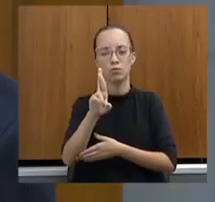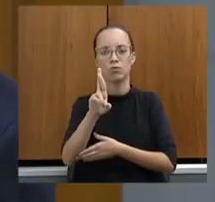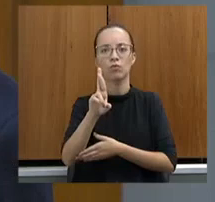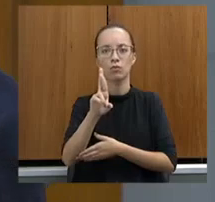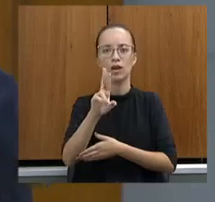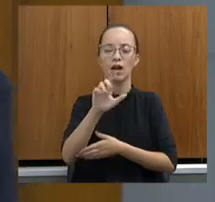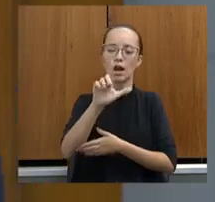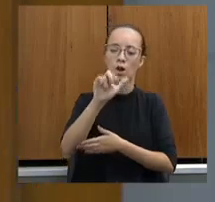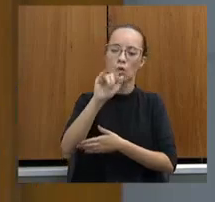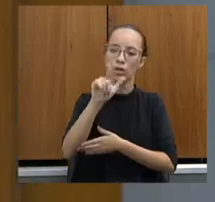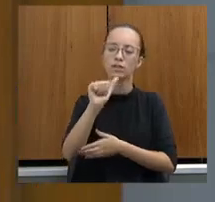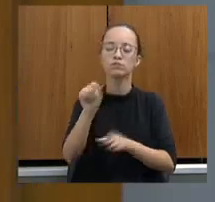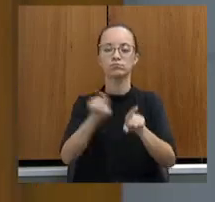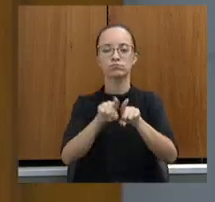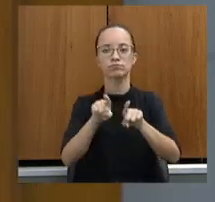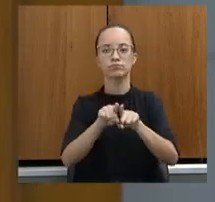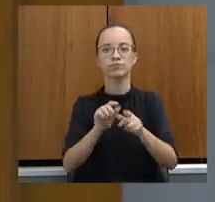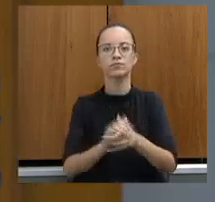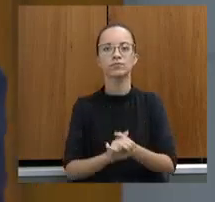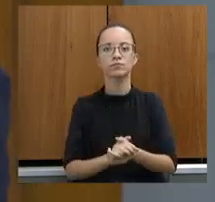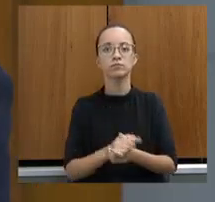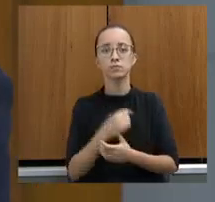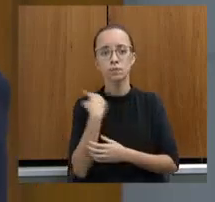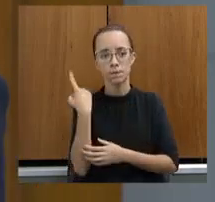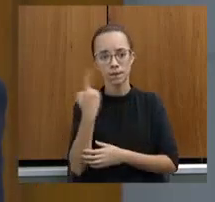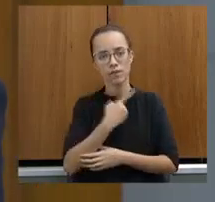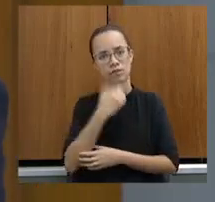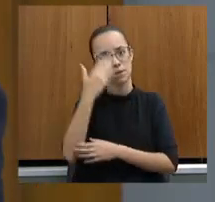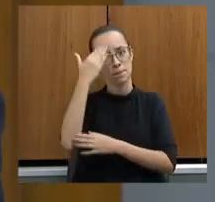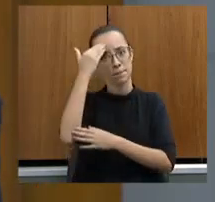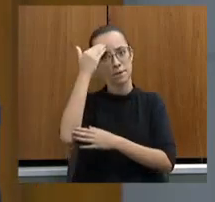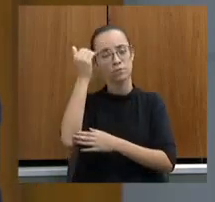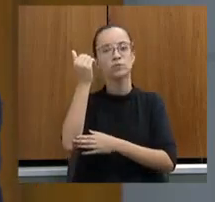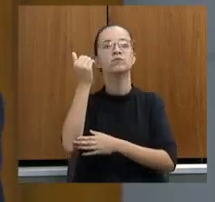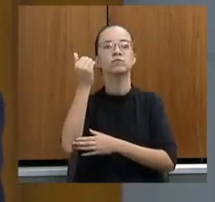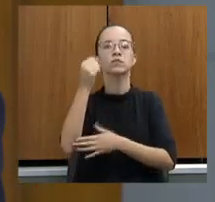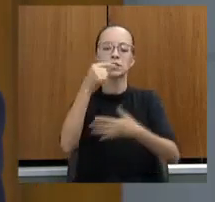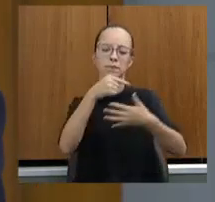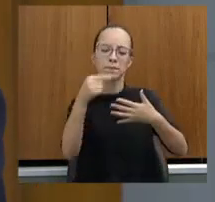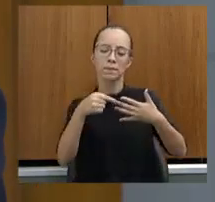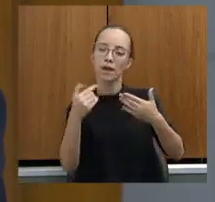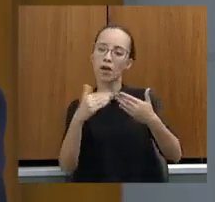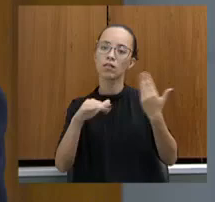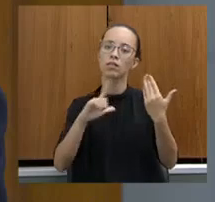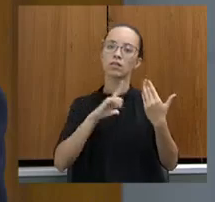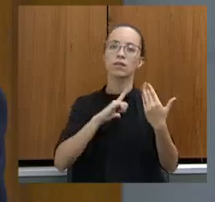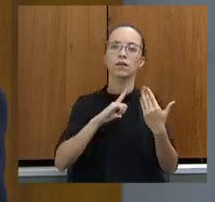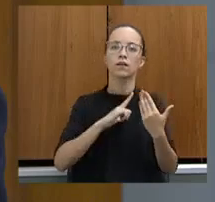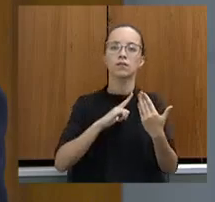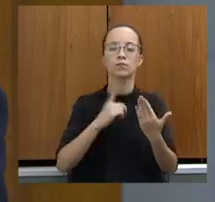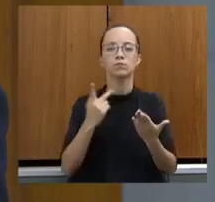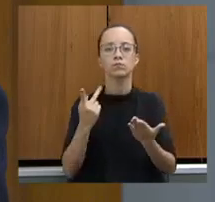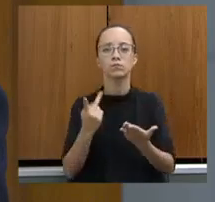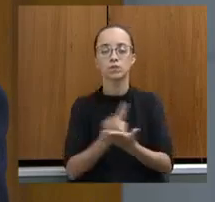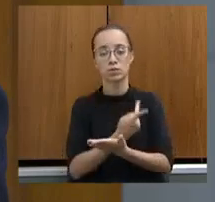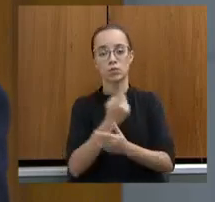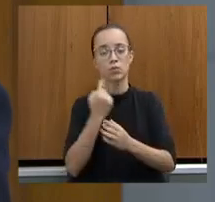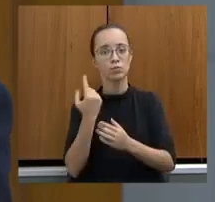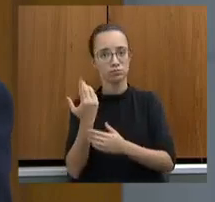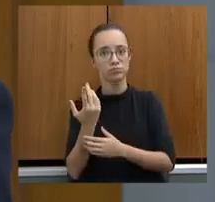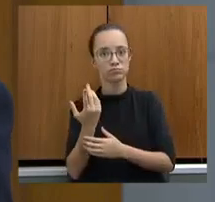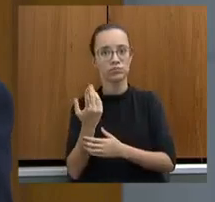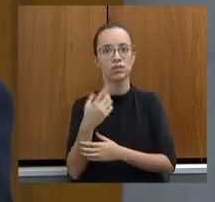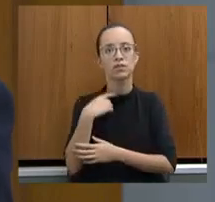a Luiza nós sabemos que as divergências que ocorreram aqui elas se deveu muito Sargento Rodrigues